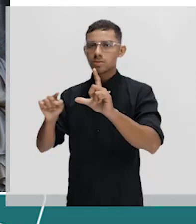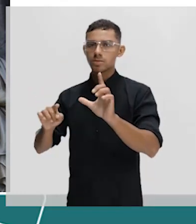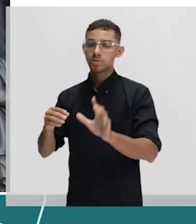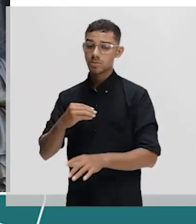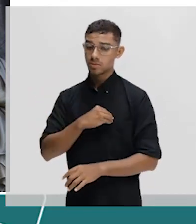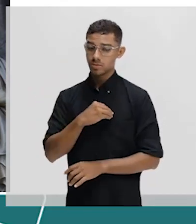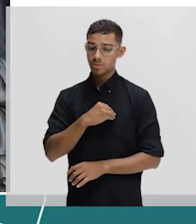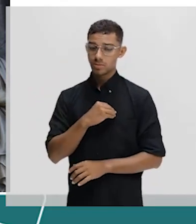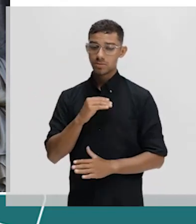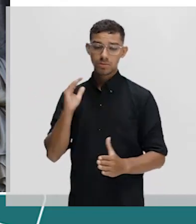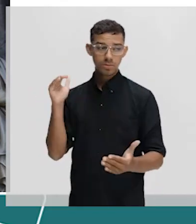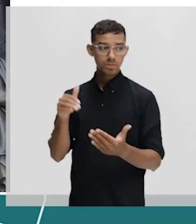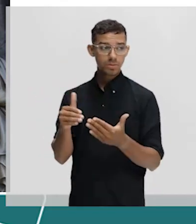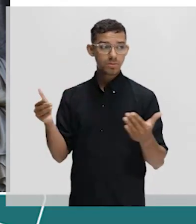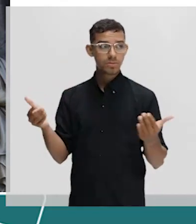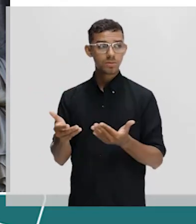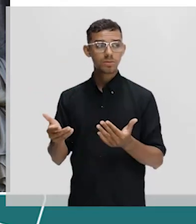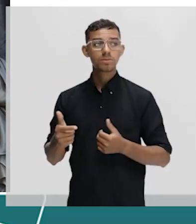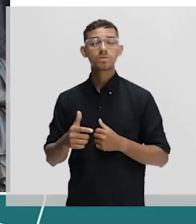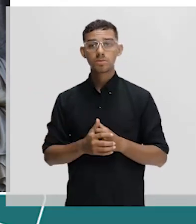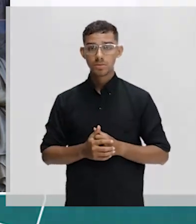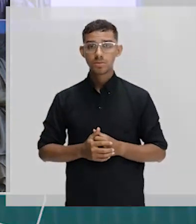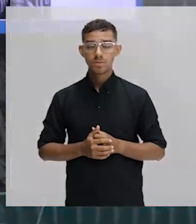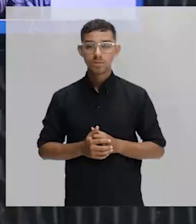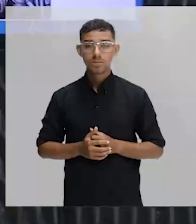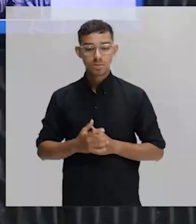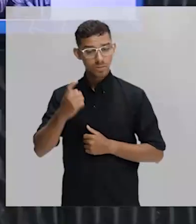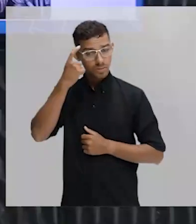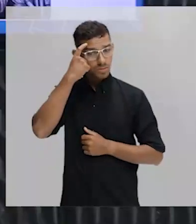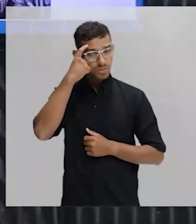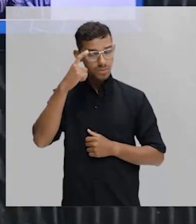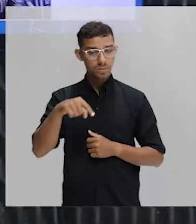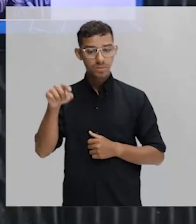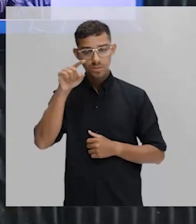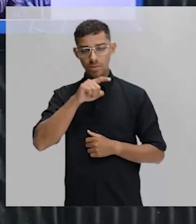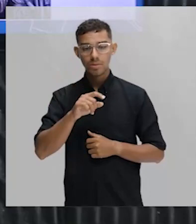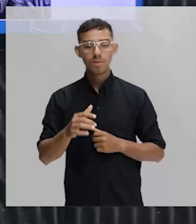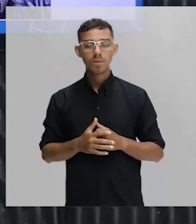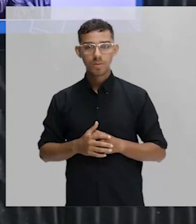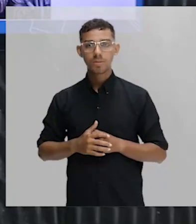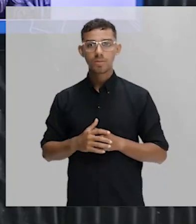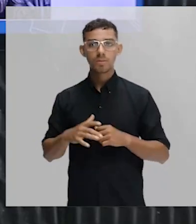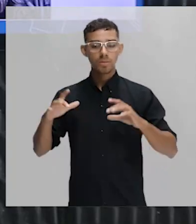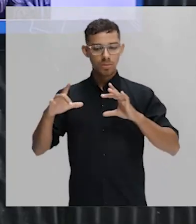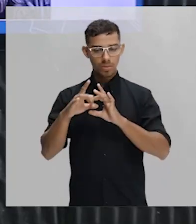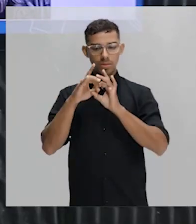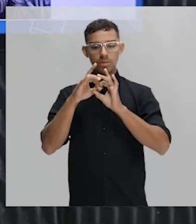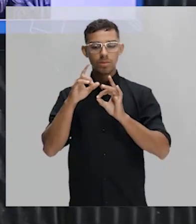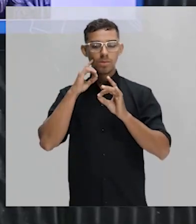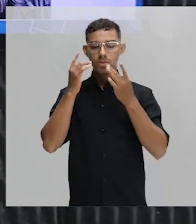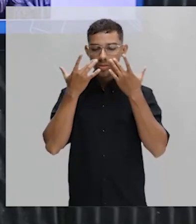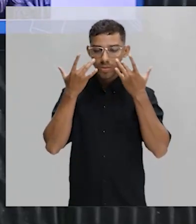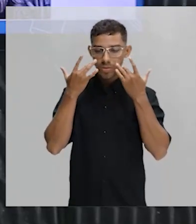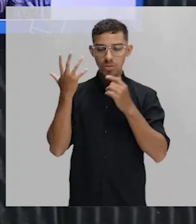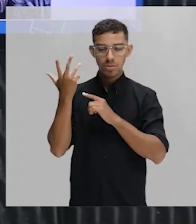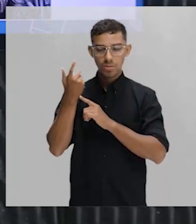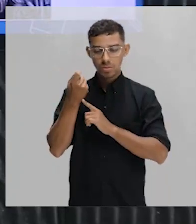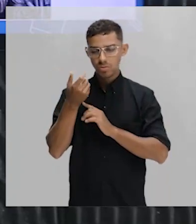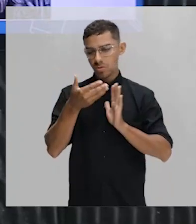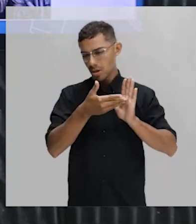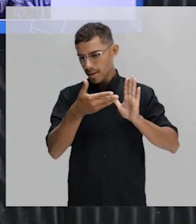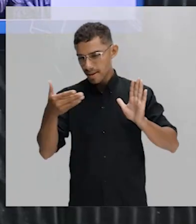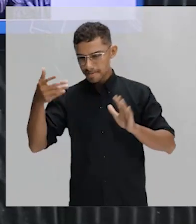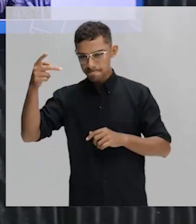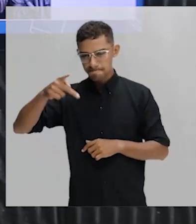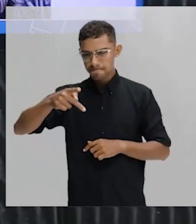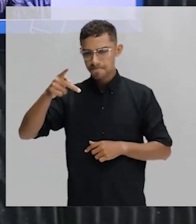pecado. Ainda existe um viés nessa linha de pensamento. Aí onde você perde o gancho da arte, certo? Esse período, né,